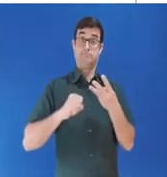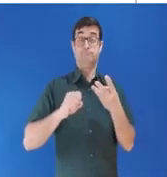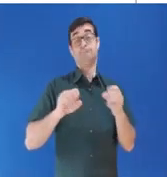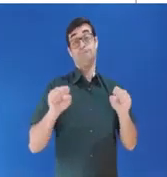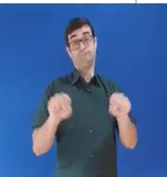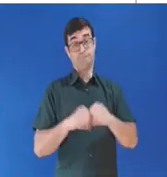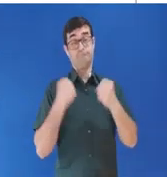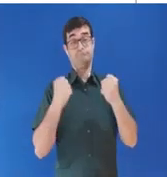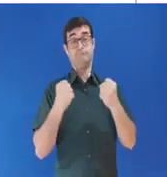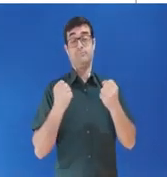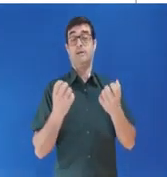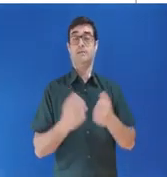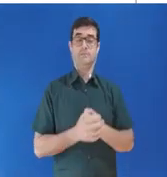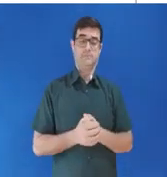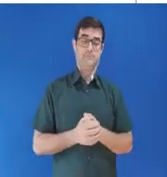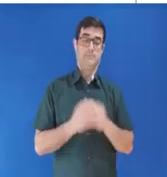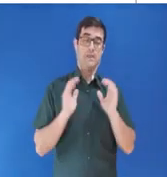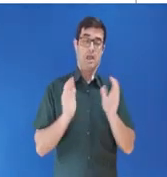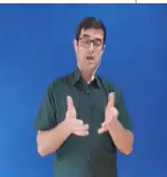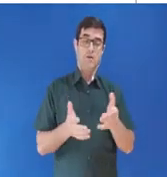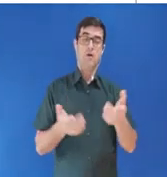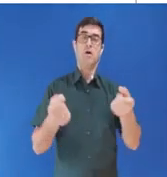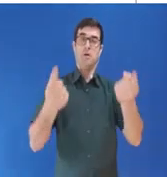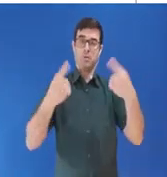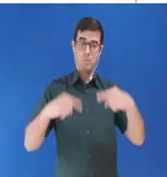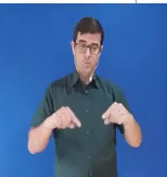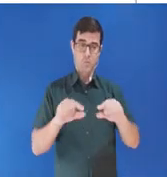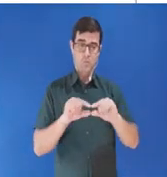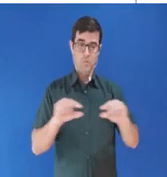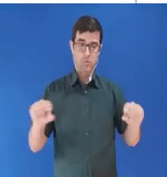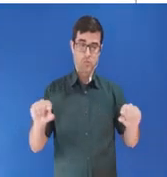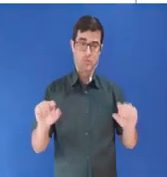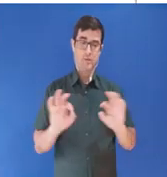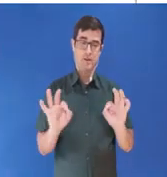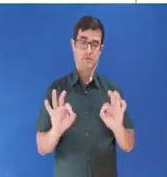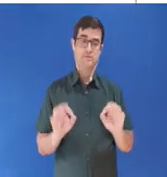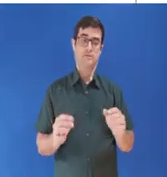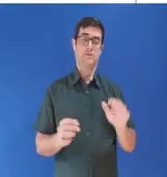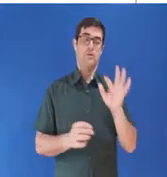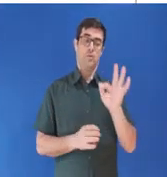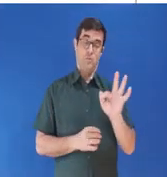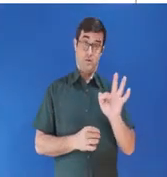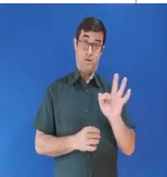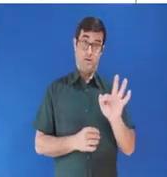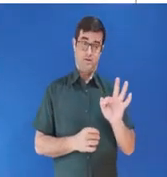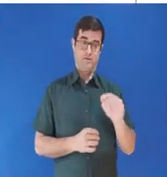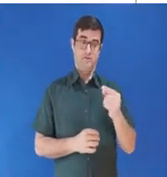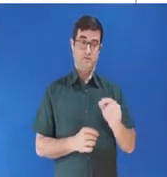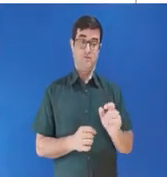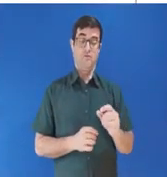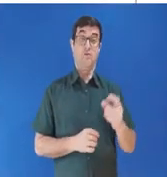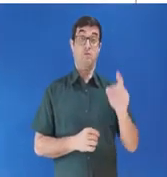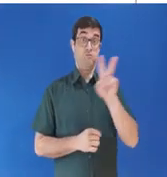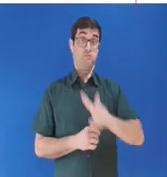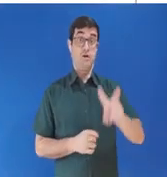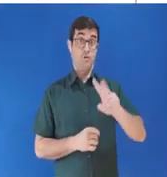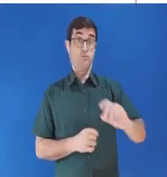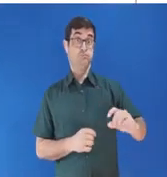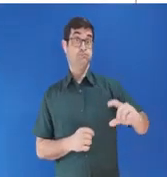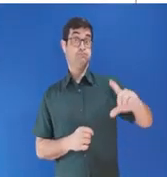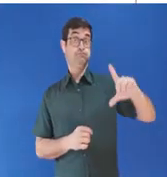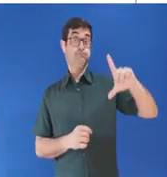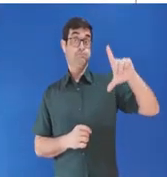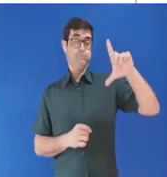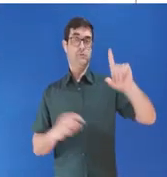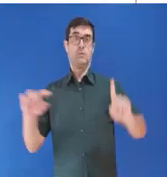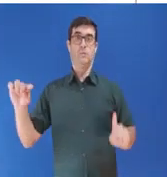nesse caso não vai influenciar tanto, porque já houve a quebra. Aqui eu vou ter um valor bem grande, porque aumenta a simetria dos